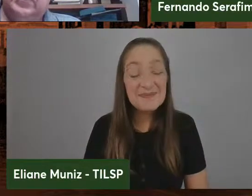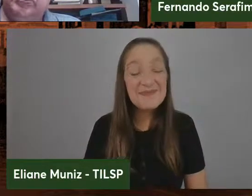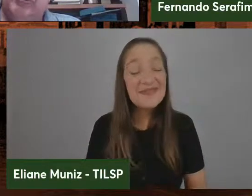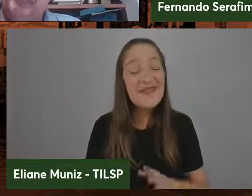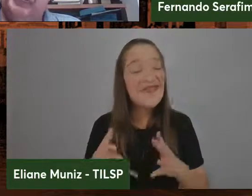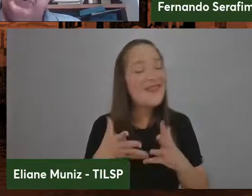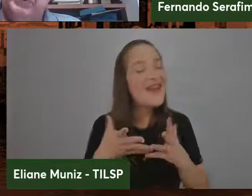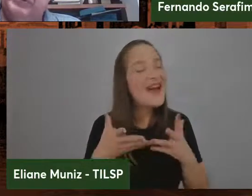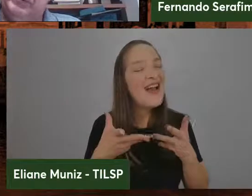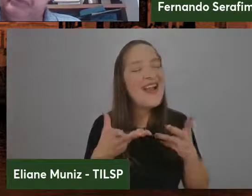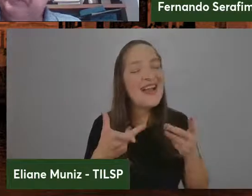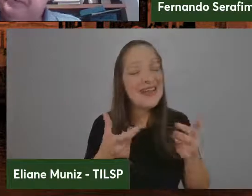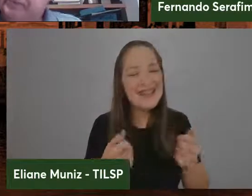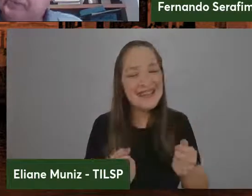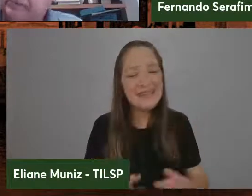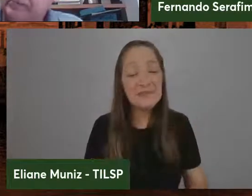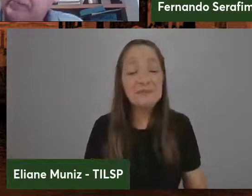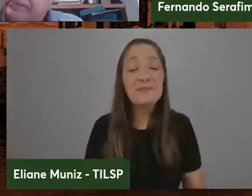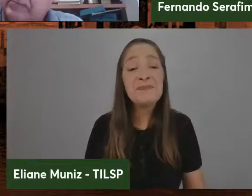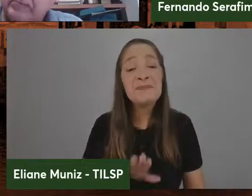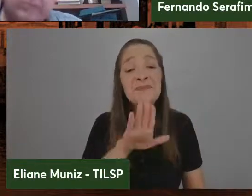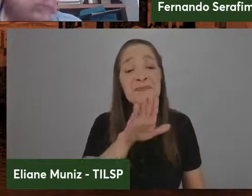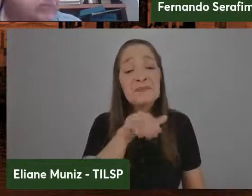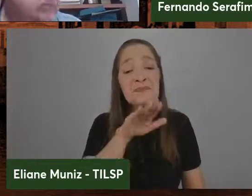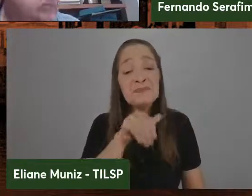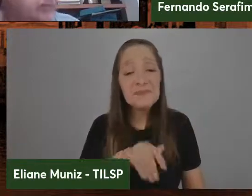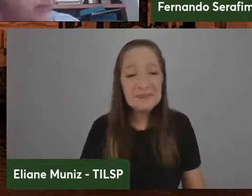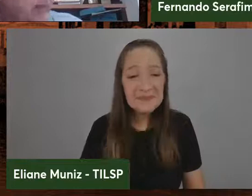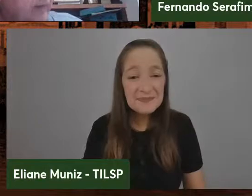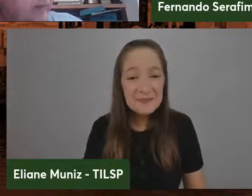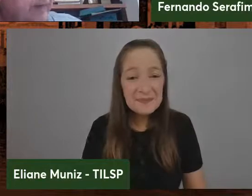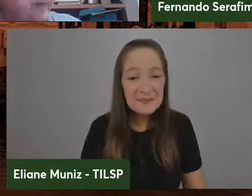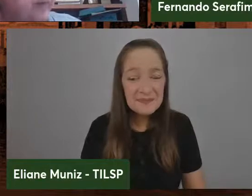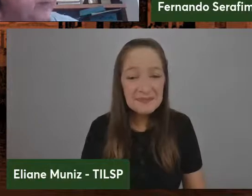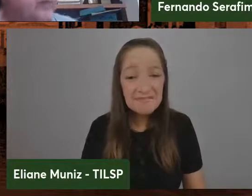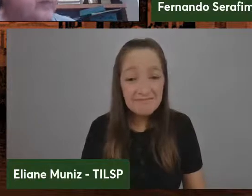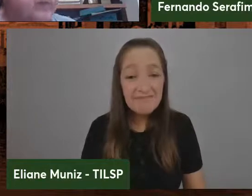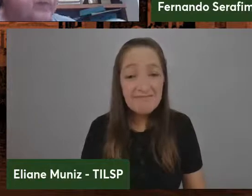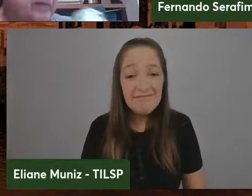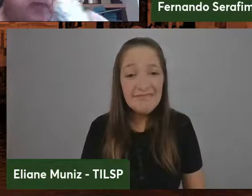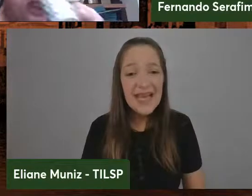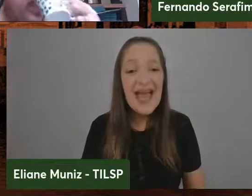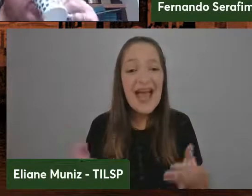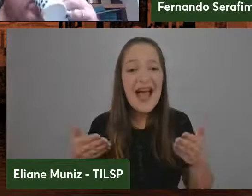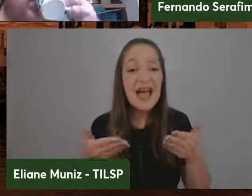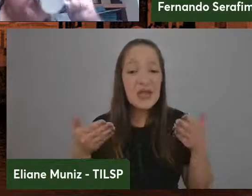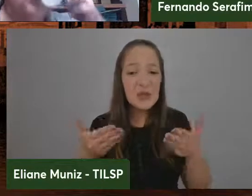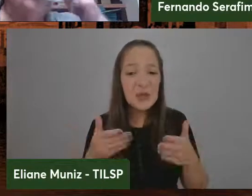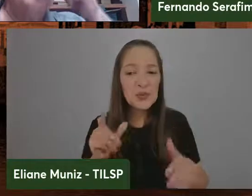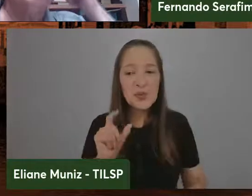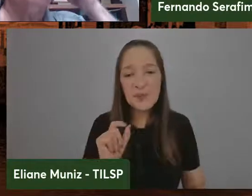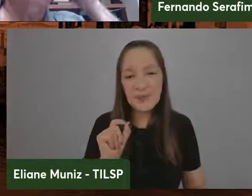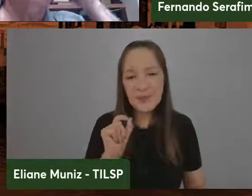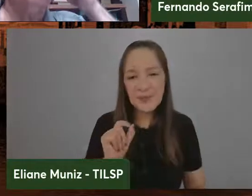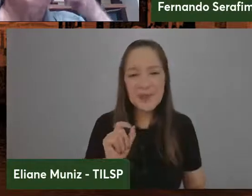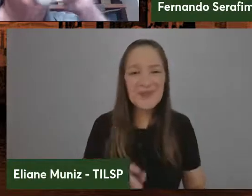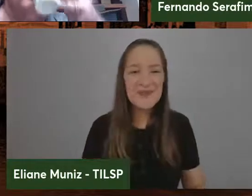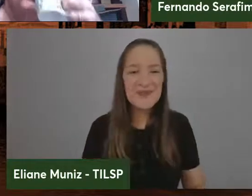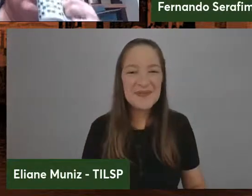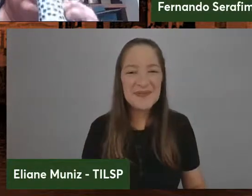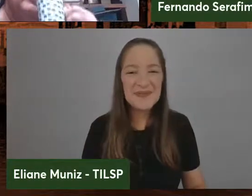Maravilhoso, maravilhoso. Milton, olha só, eu quero trazer agora para você, né, depois de tudo